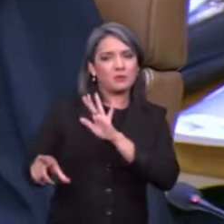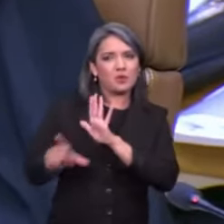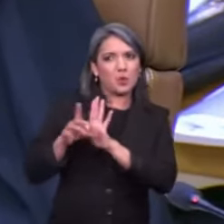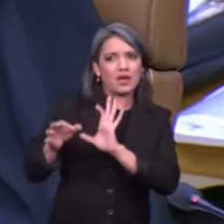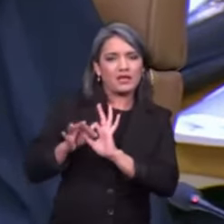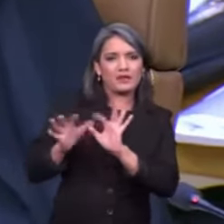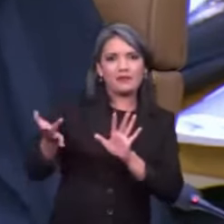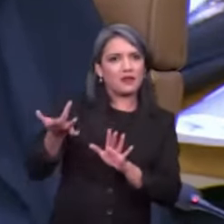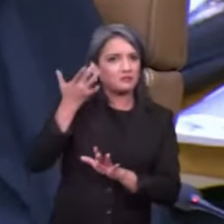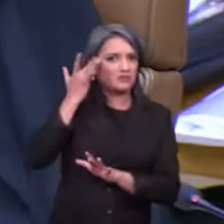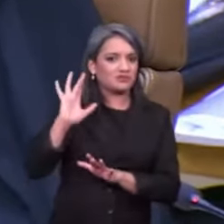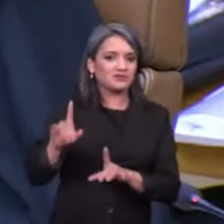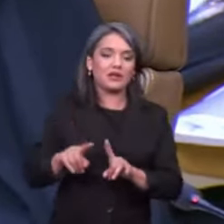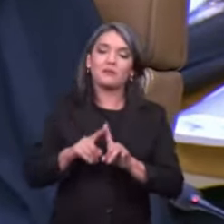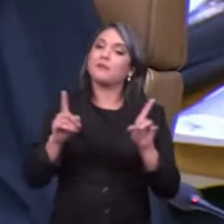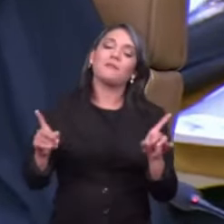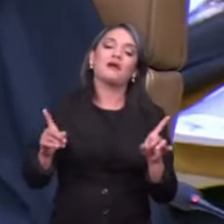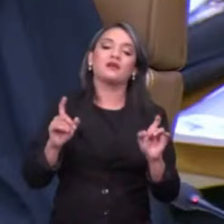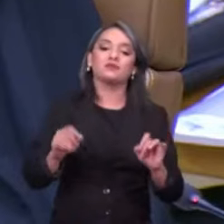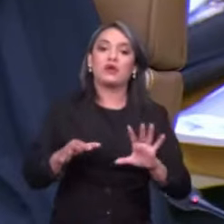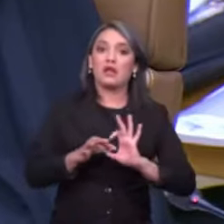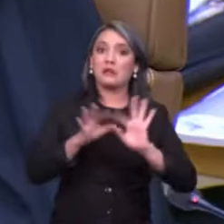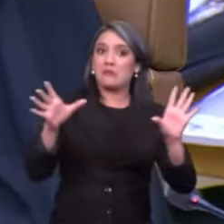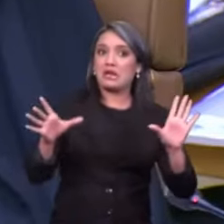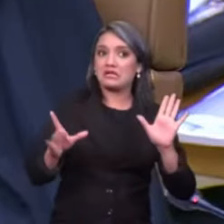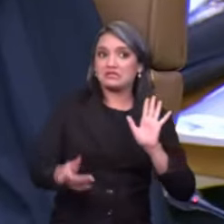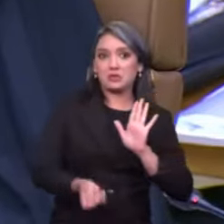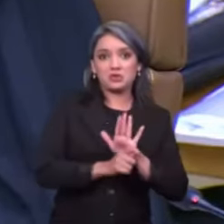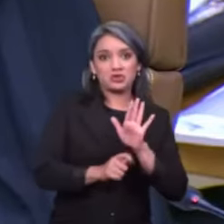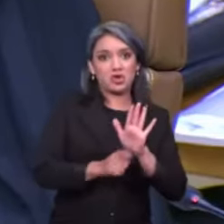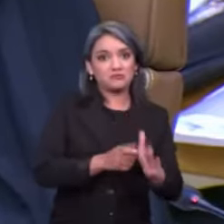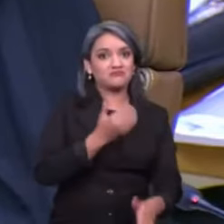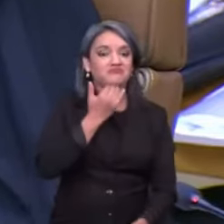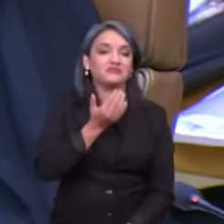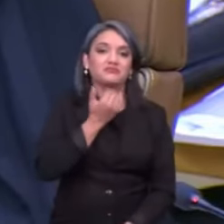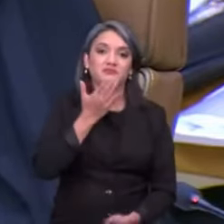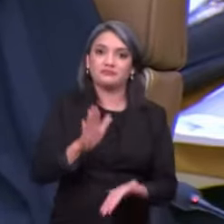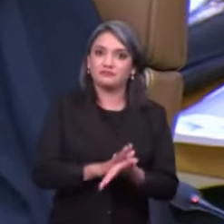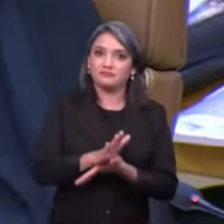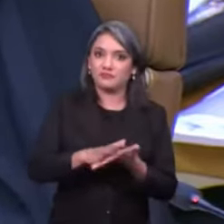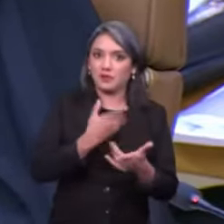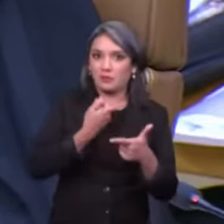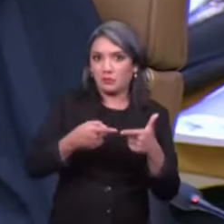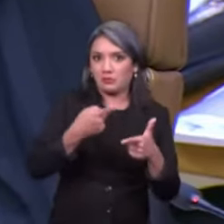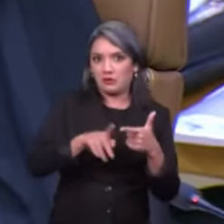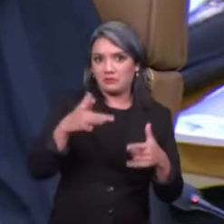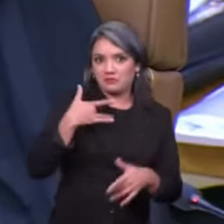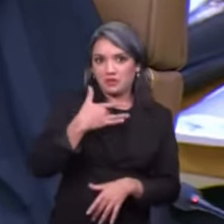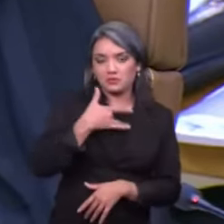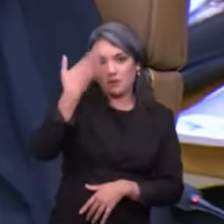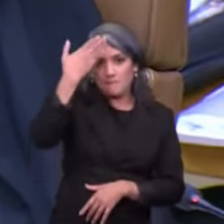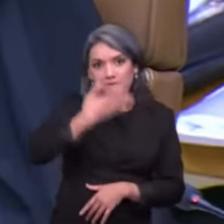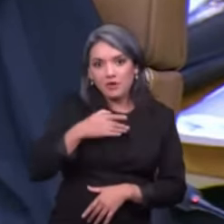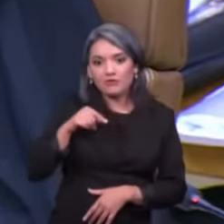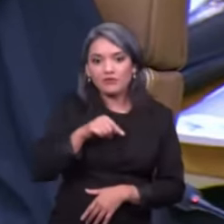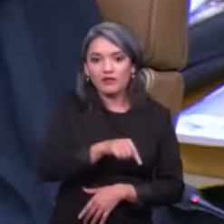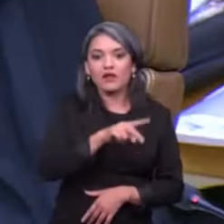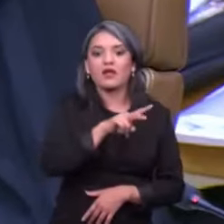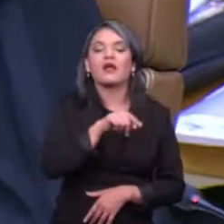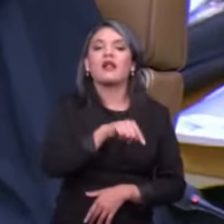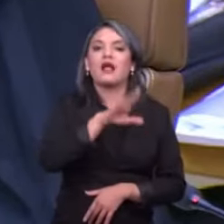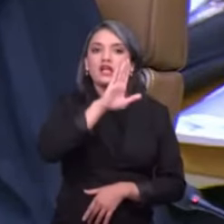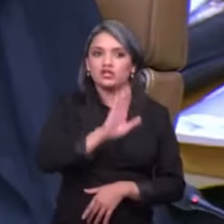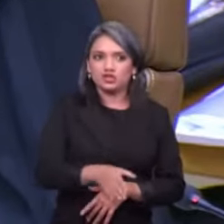a descriminalização do uso da droga não resolveu em absoluto a crise de saúde pública. Prova disso é que o órgão revogou sua inovadora